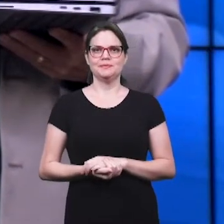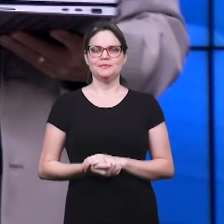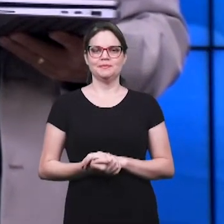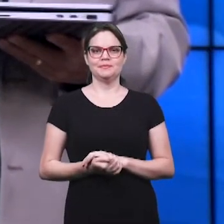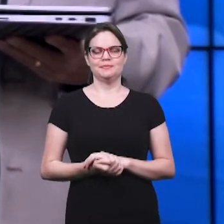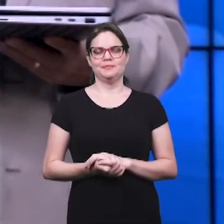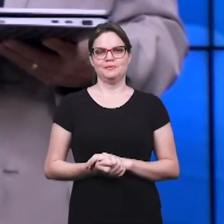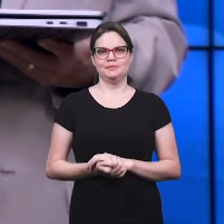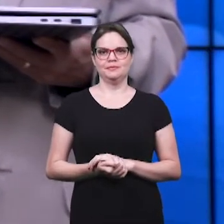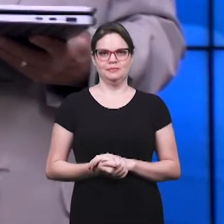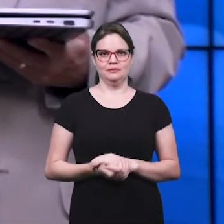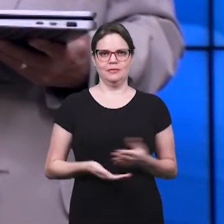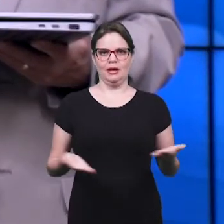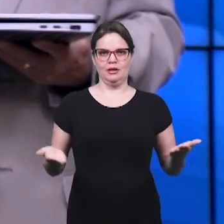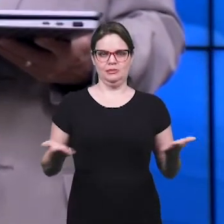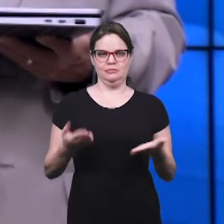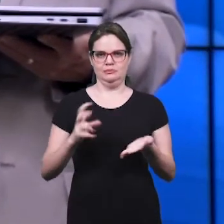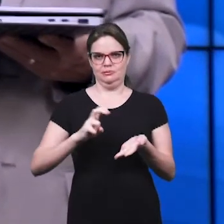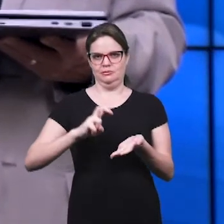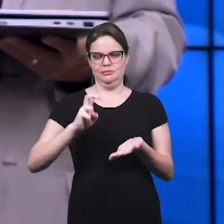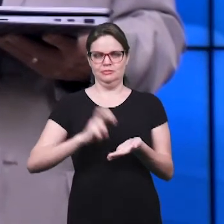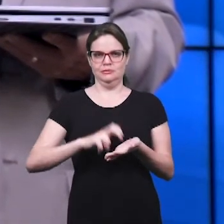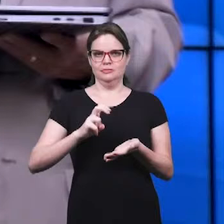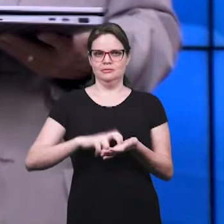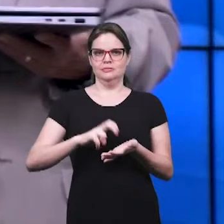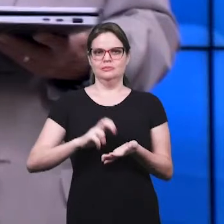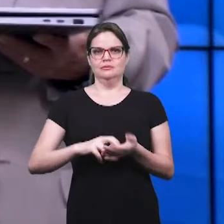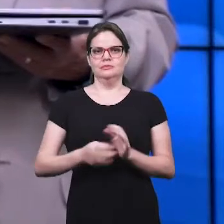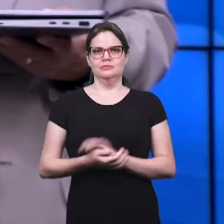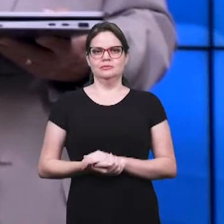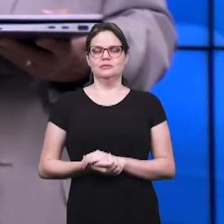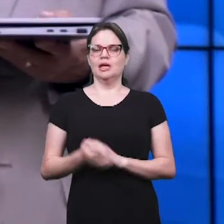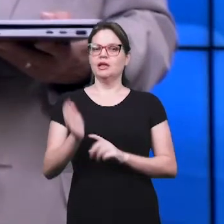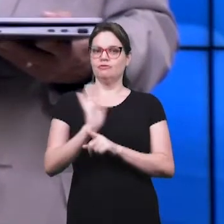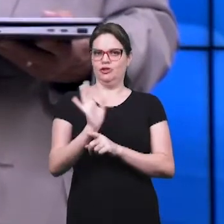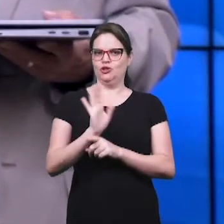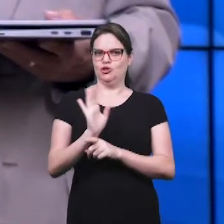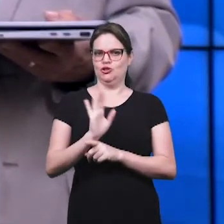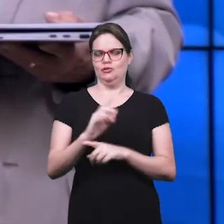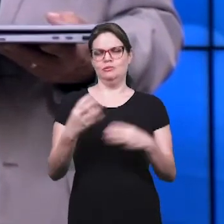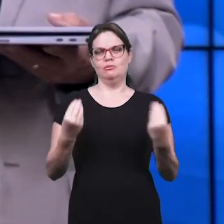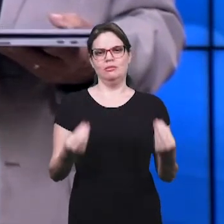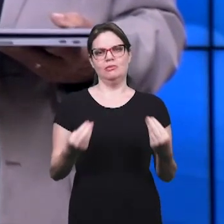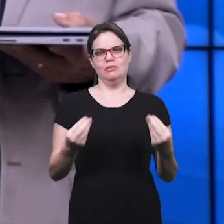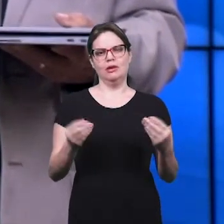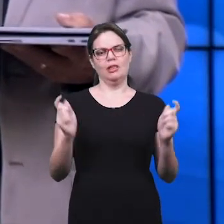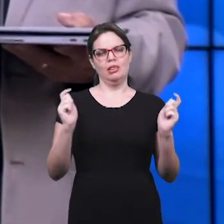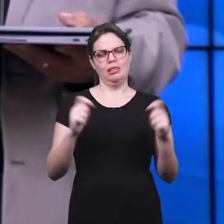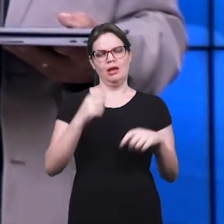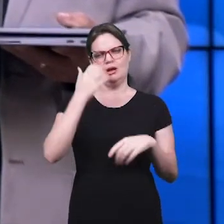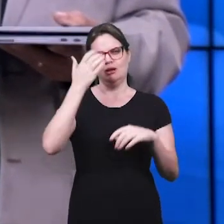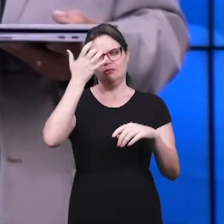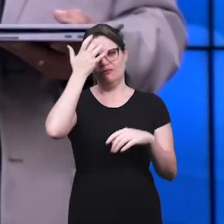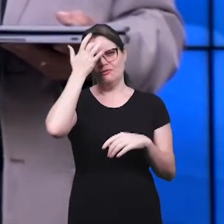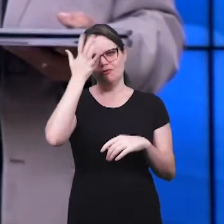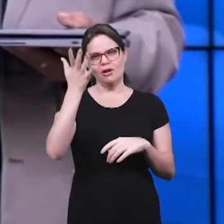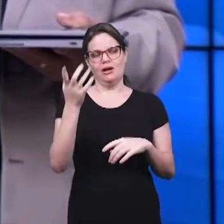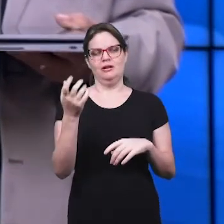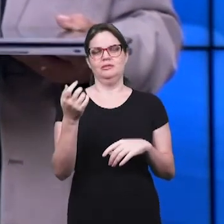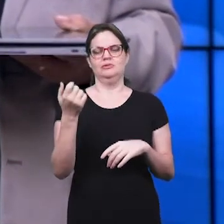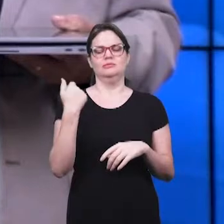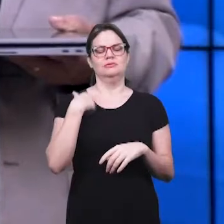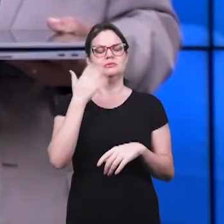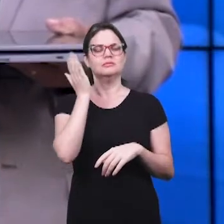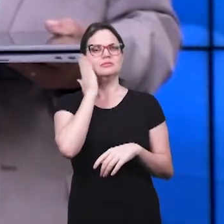serão transmitidas agora pela manhã, ainda em vídeo, para facilitar ali aos irmãos terem uma ideia